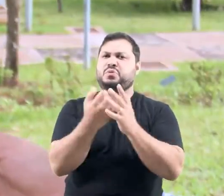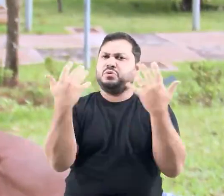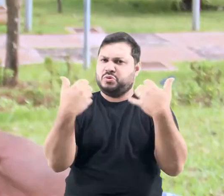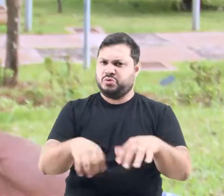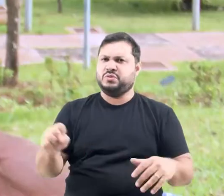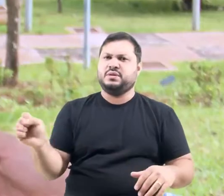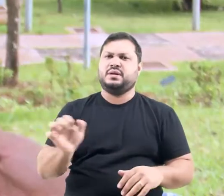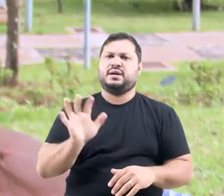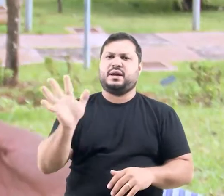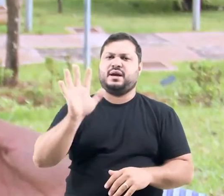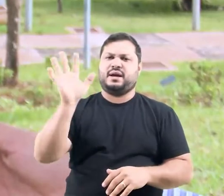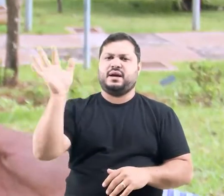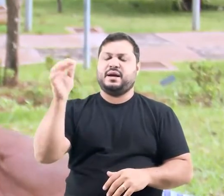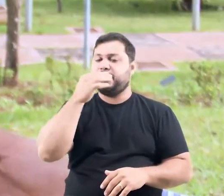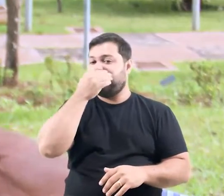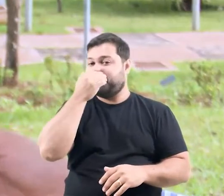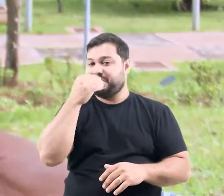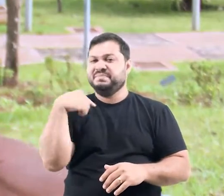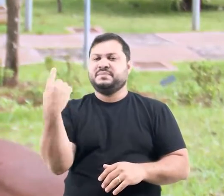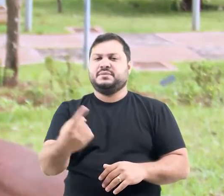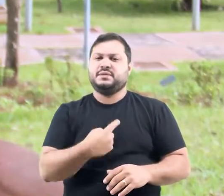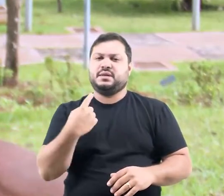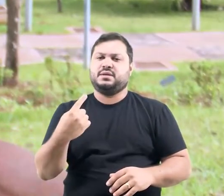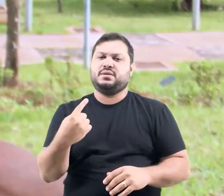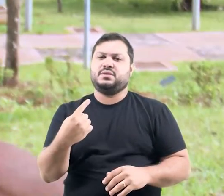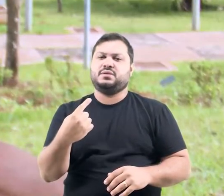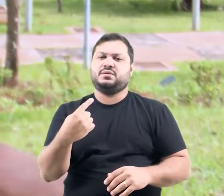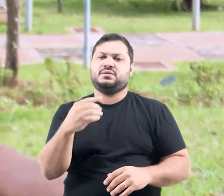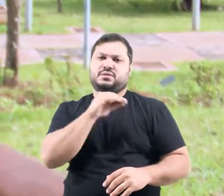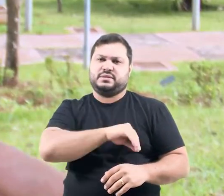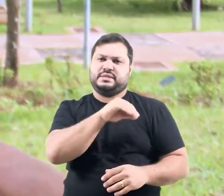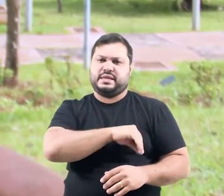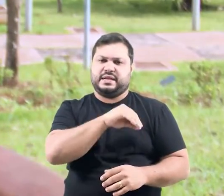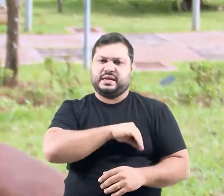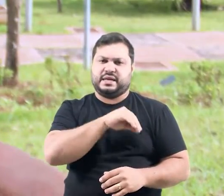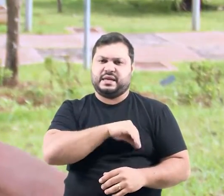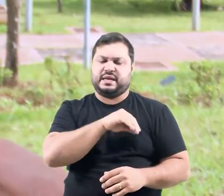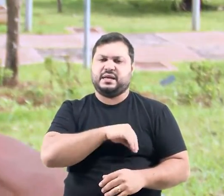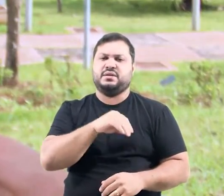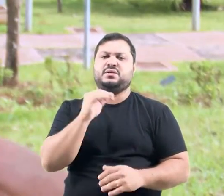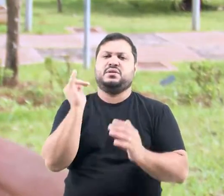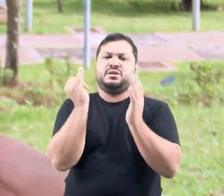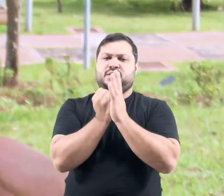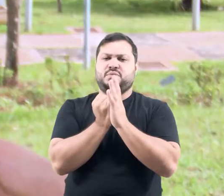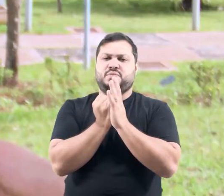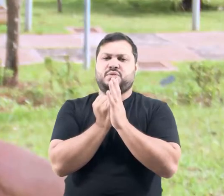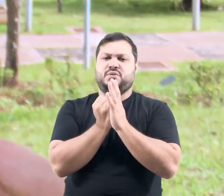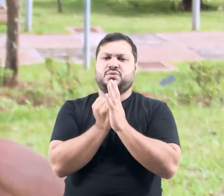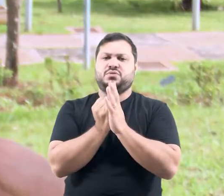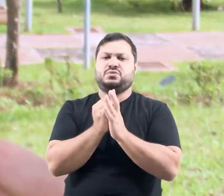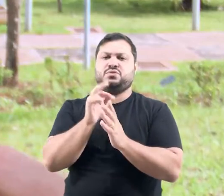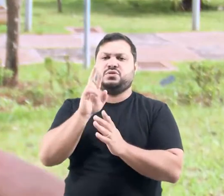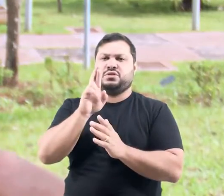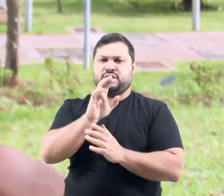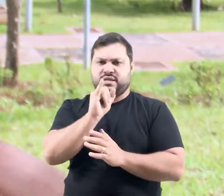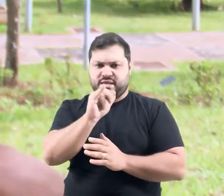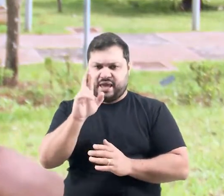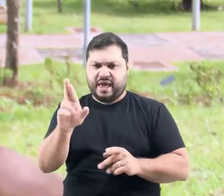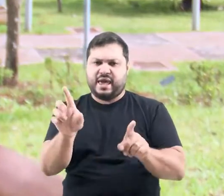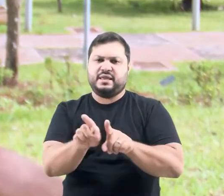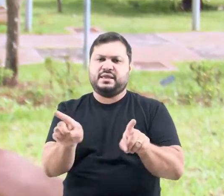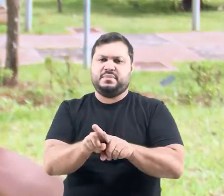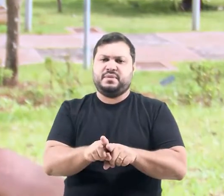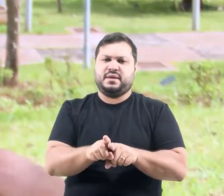bem expressivo, né, em cima da nossa remuneração, né, tanto o imposto de renda quanto